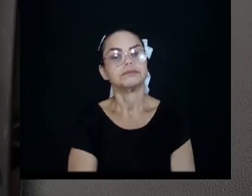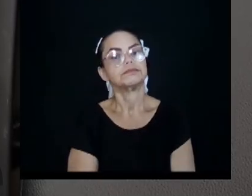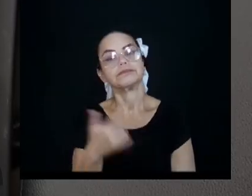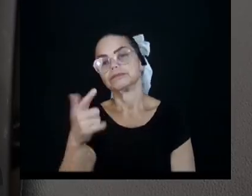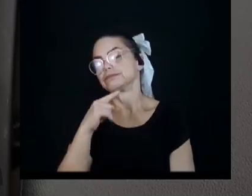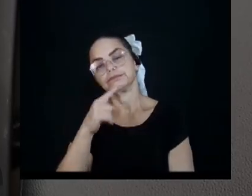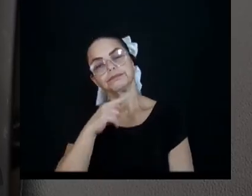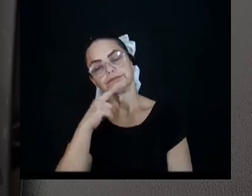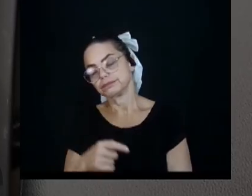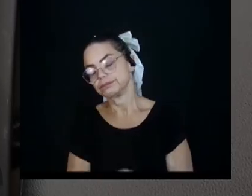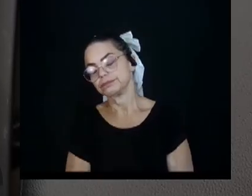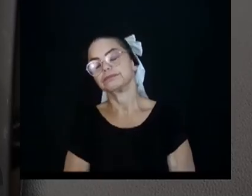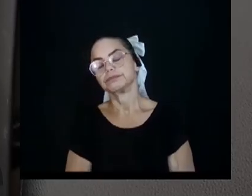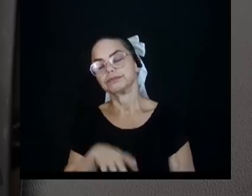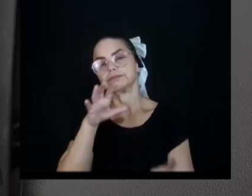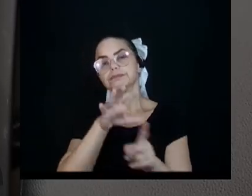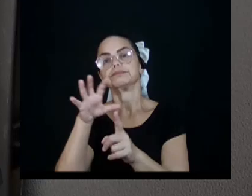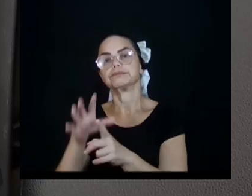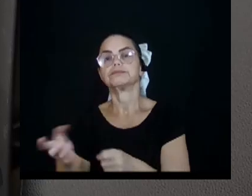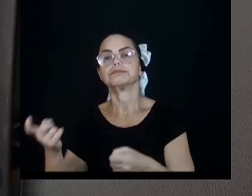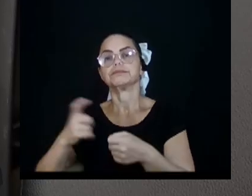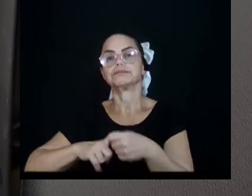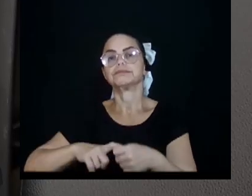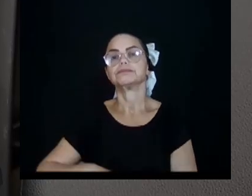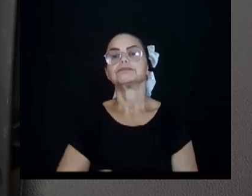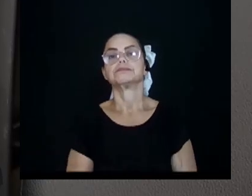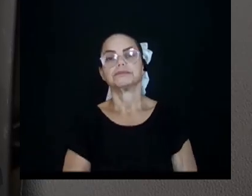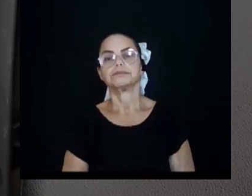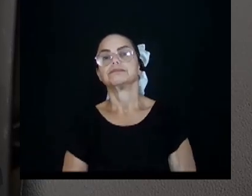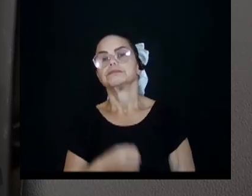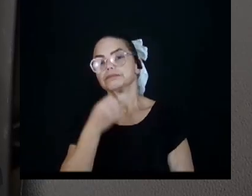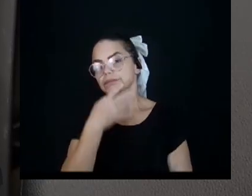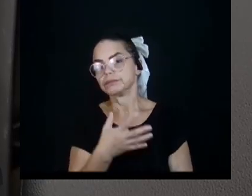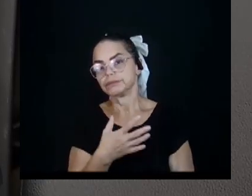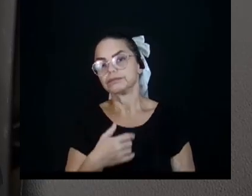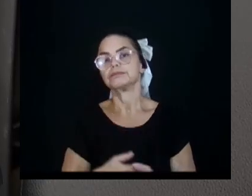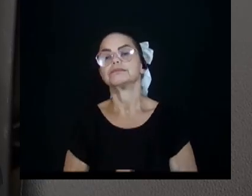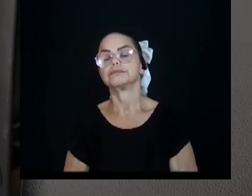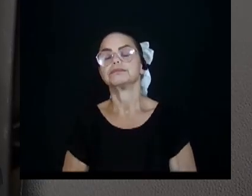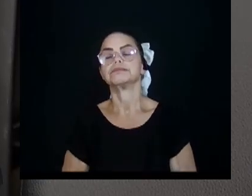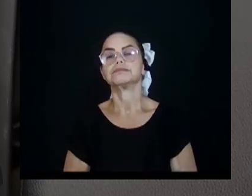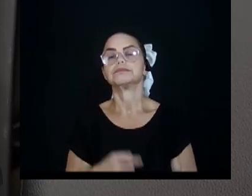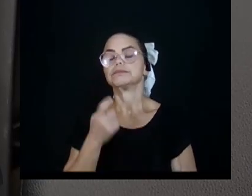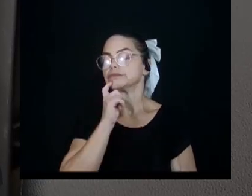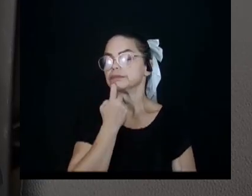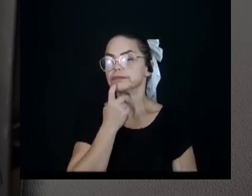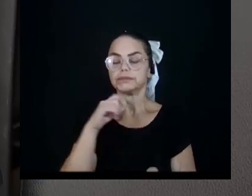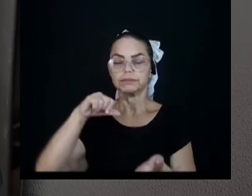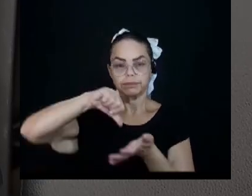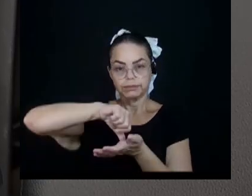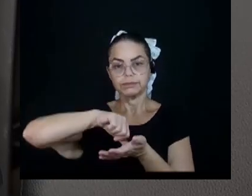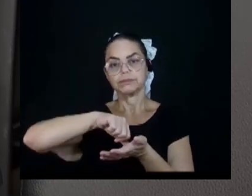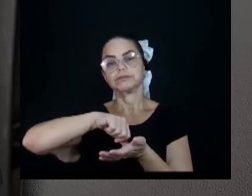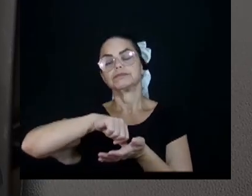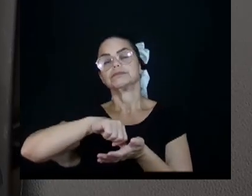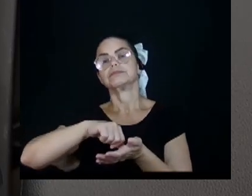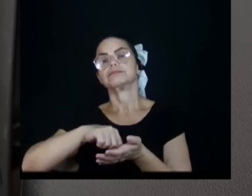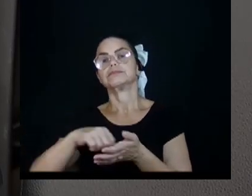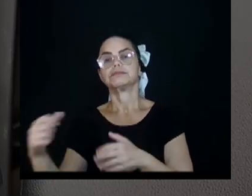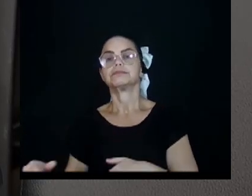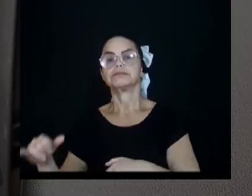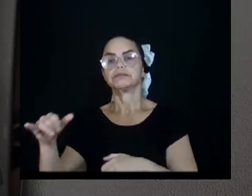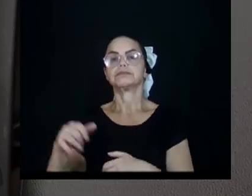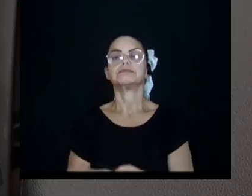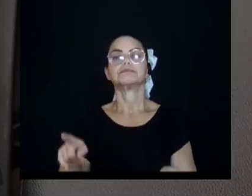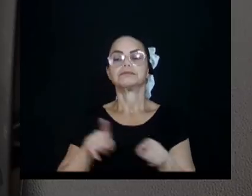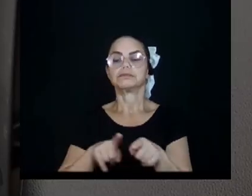impacto, o retorno para a cidade é muito grande. E Campinas, por ser o centro de uma região metropolitana, ele também é o centro